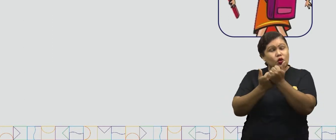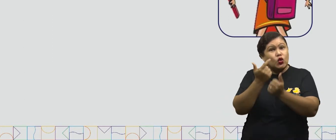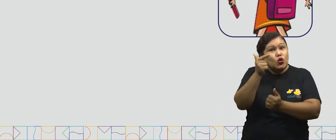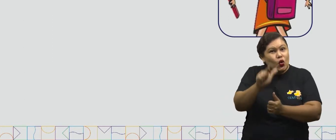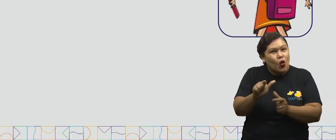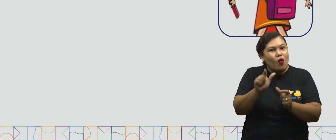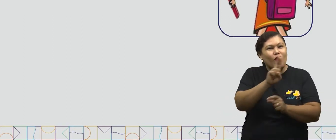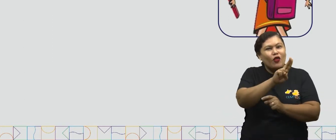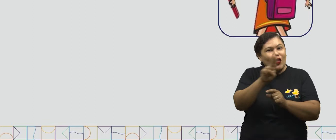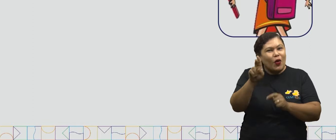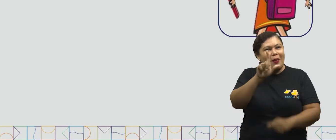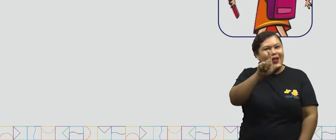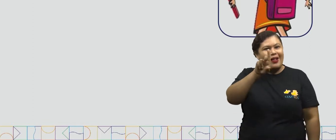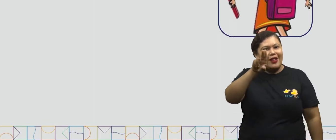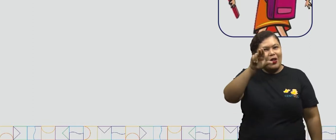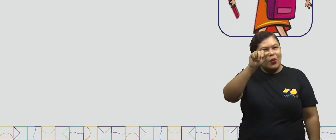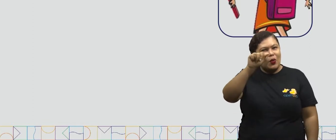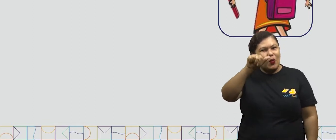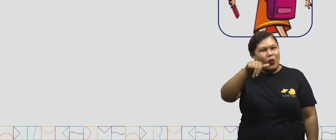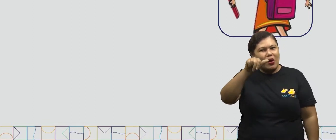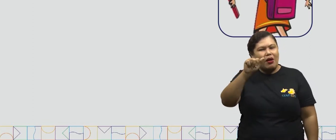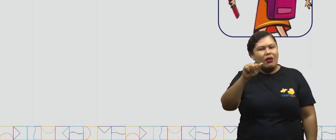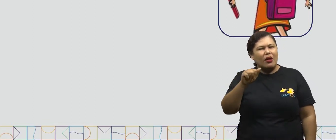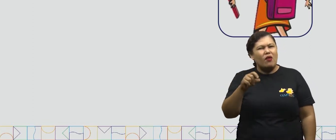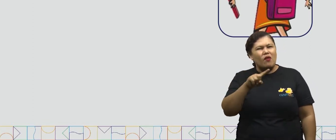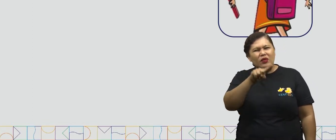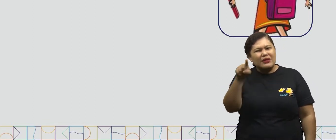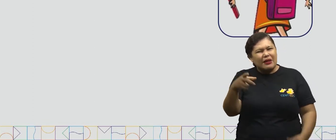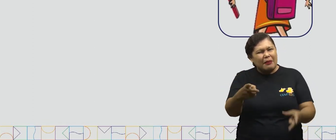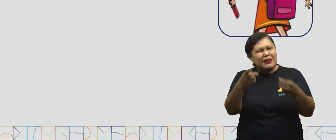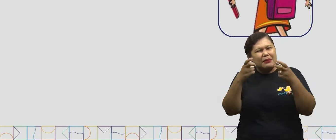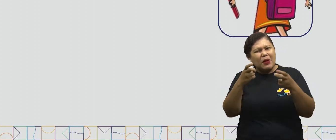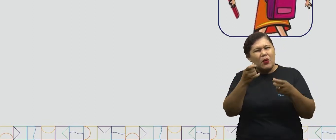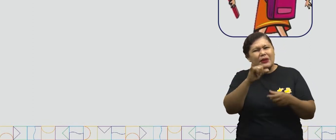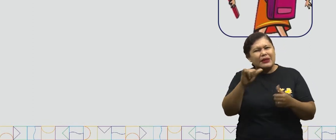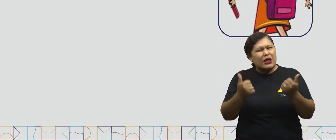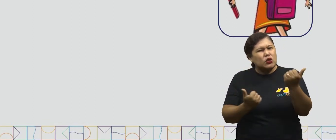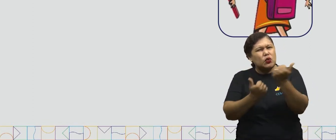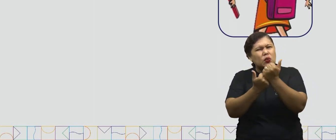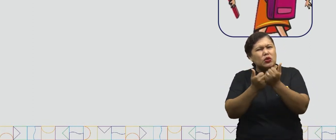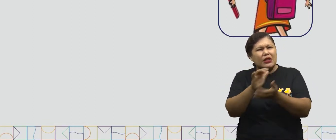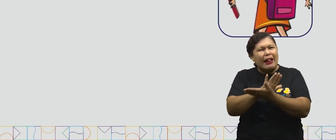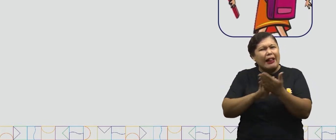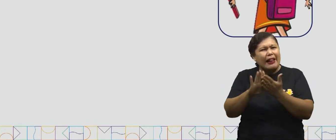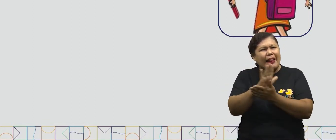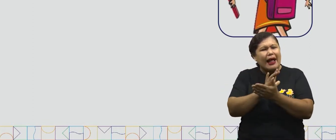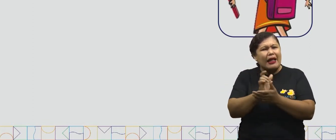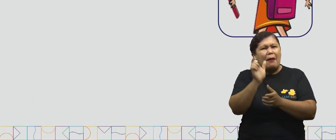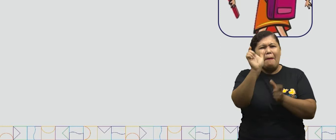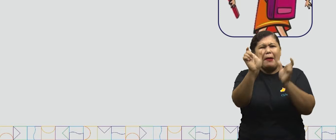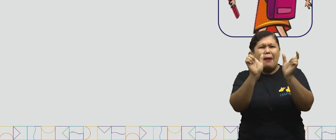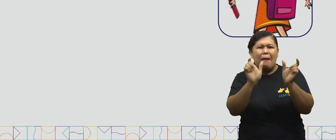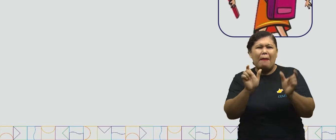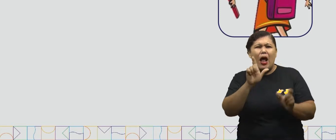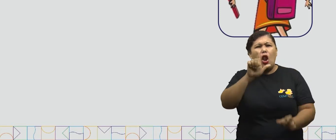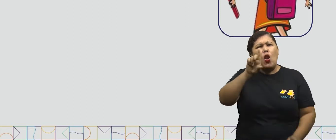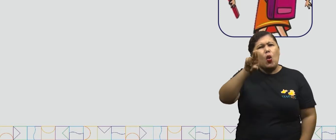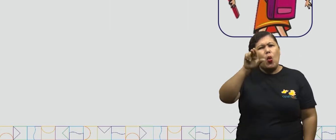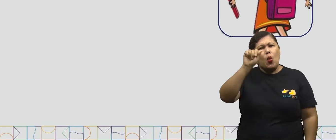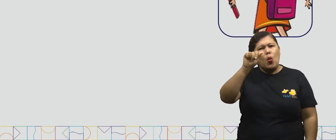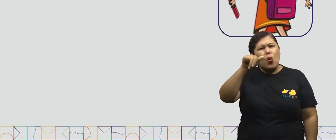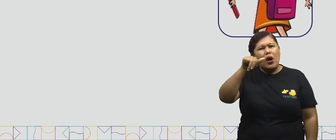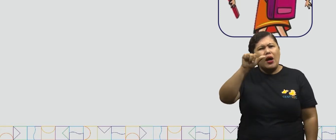Luana. Nossa, quantas vezes usaríamos a palavra Luana nessa história se ela não tivesse sido